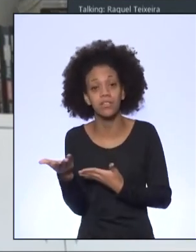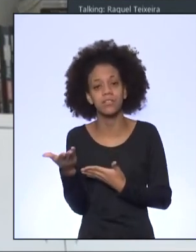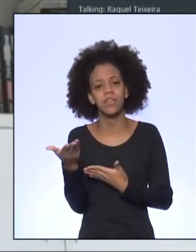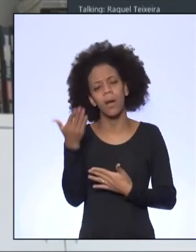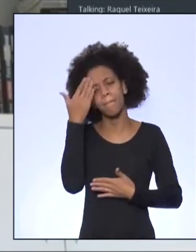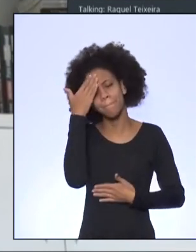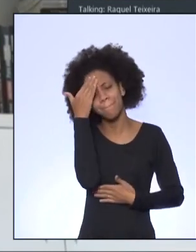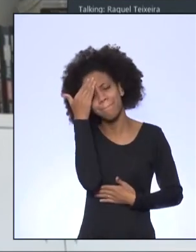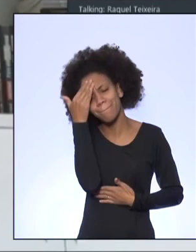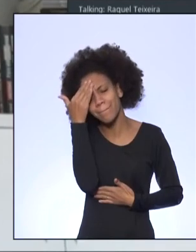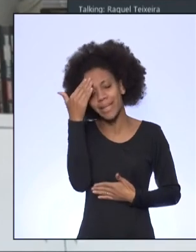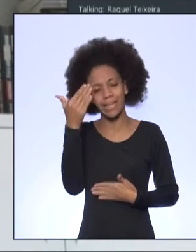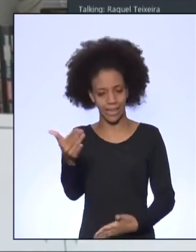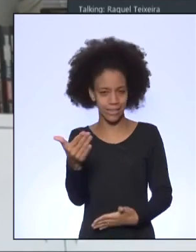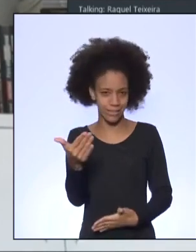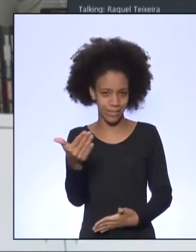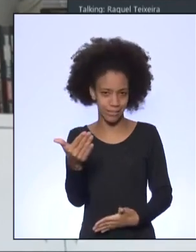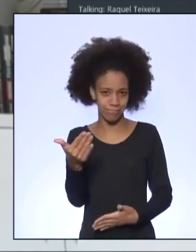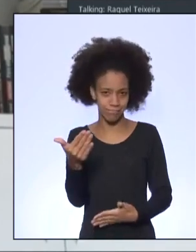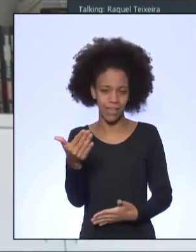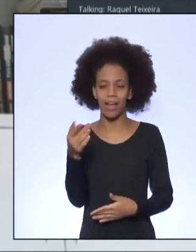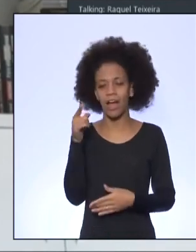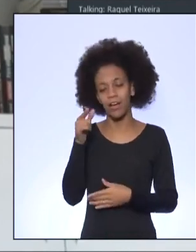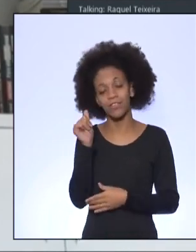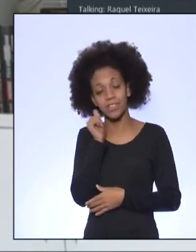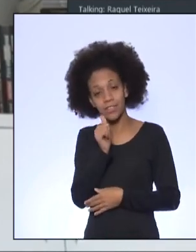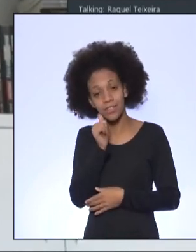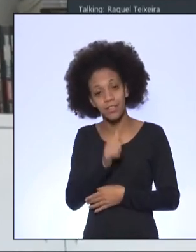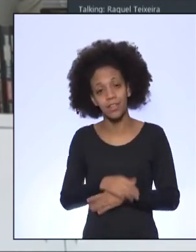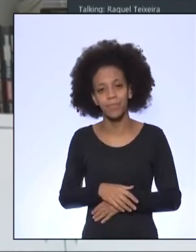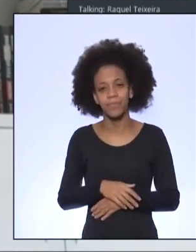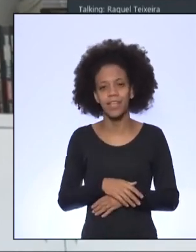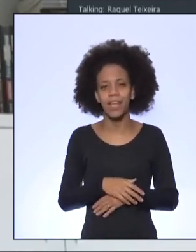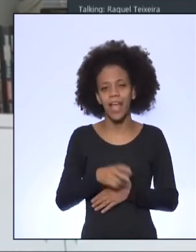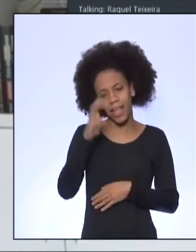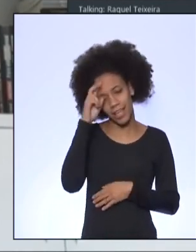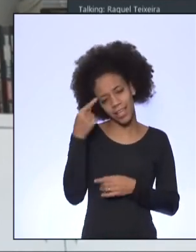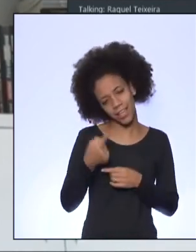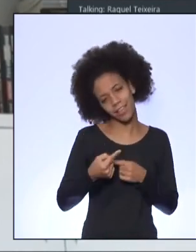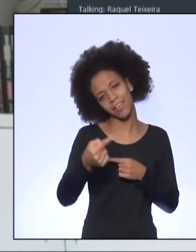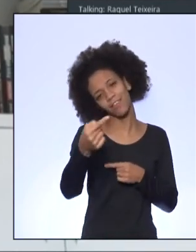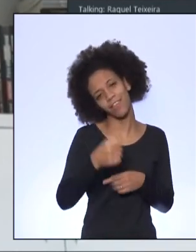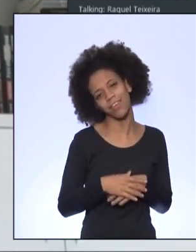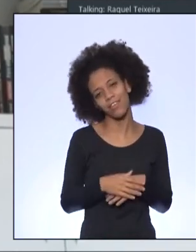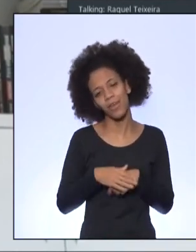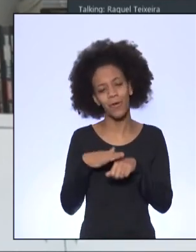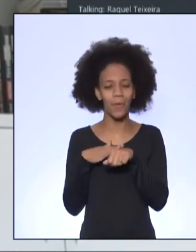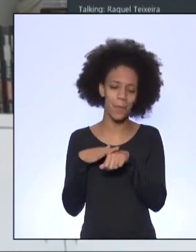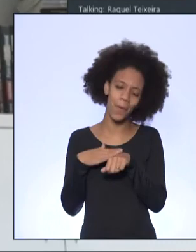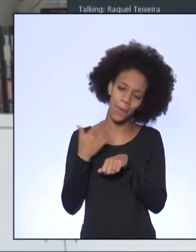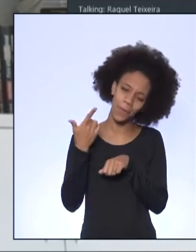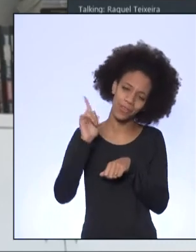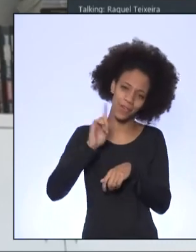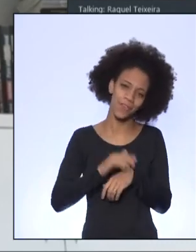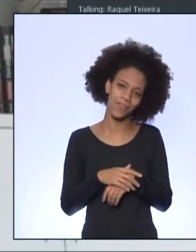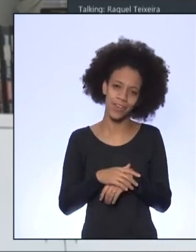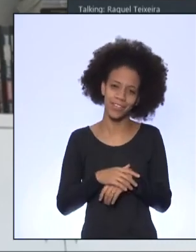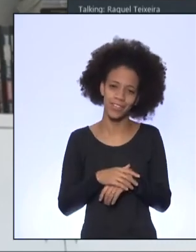vez, muitíssimo obrigada, Tati, e até a próxima quinta com alguma outra conversa